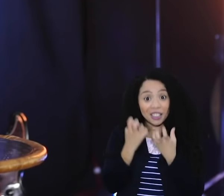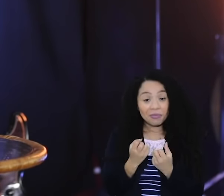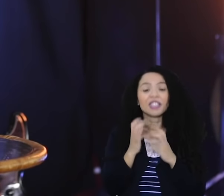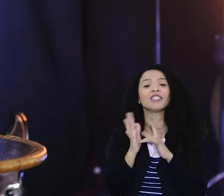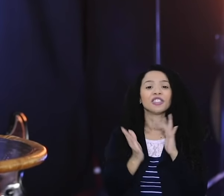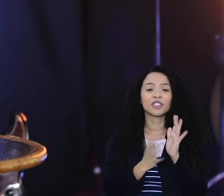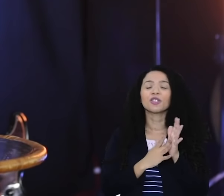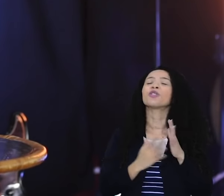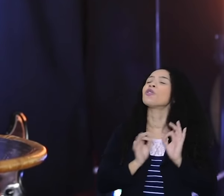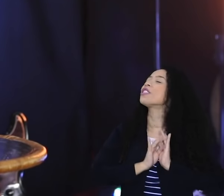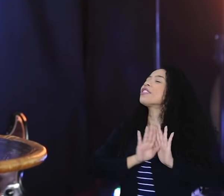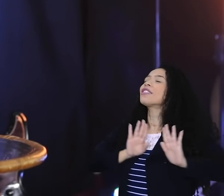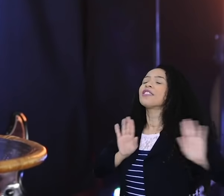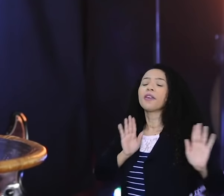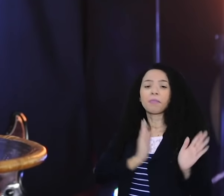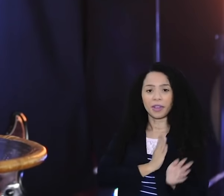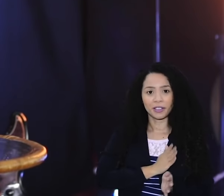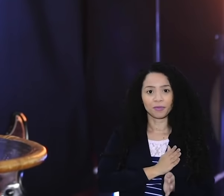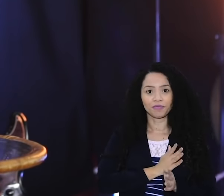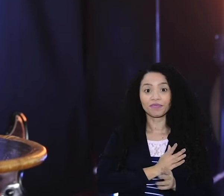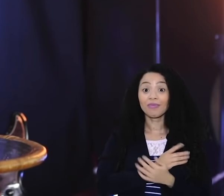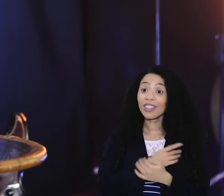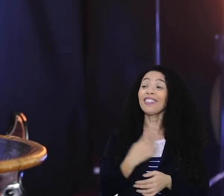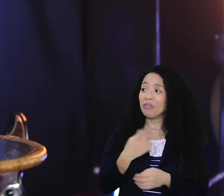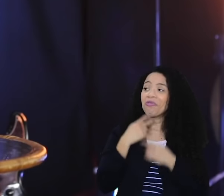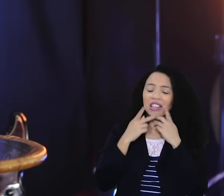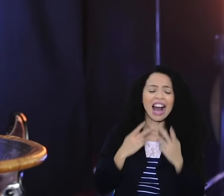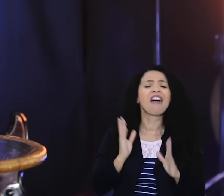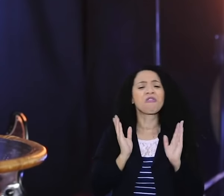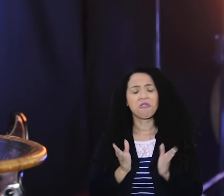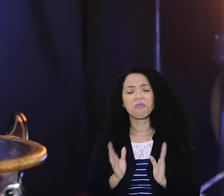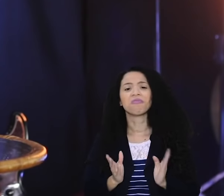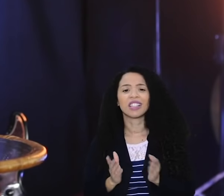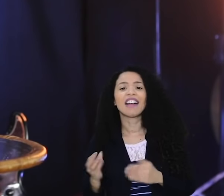Jesus de bom grado. E aí então posso dizer assim: a partir de agora,